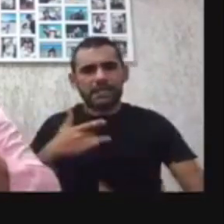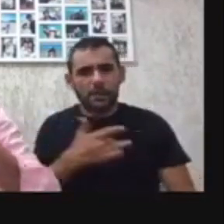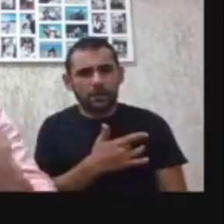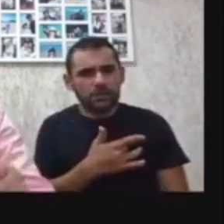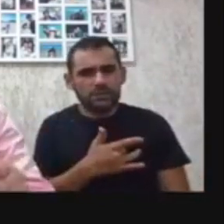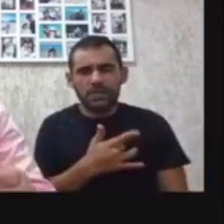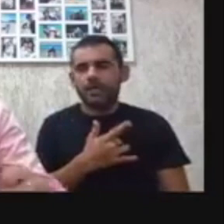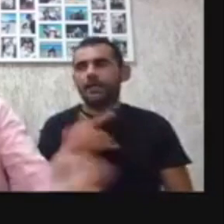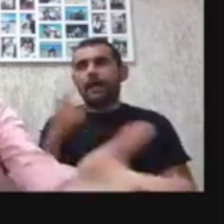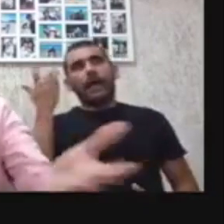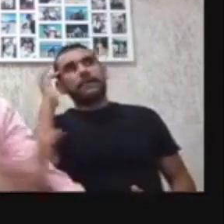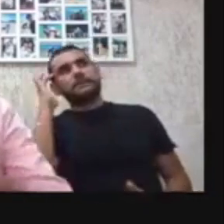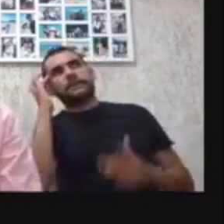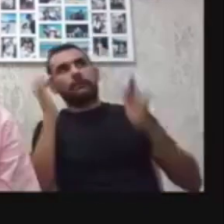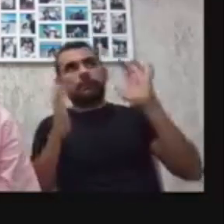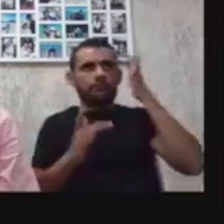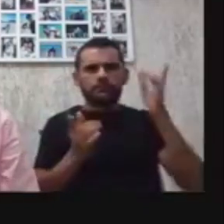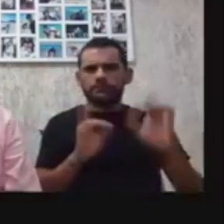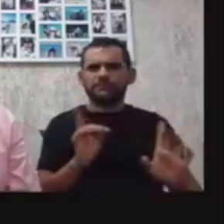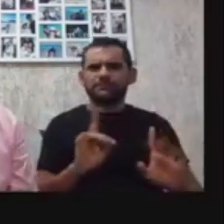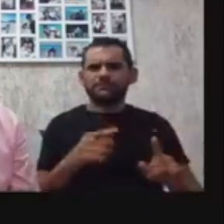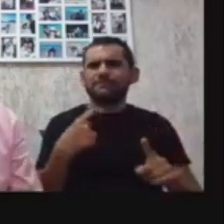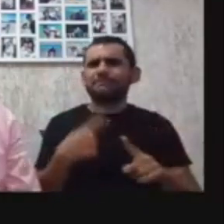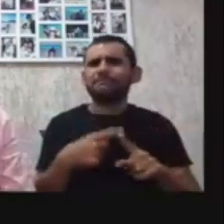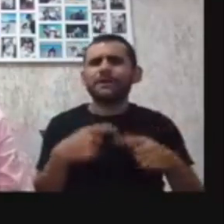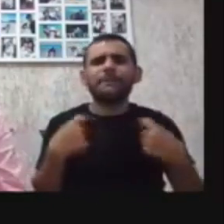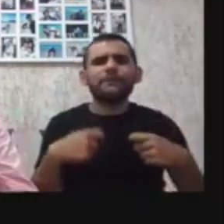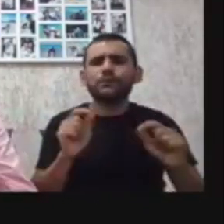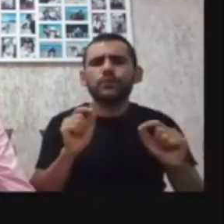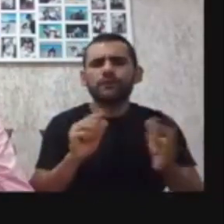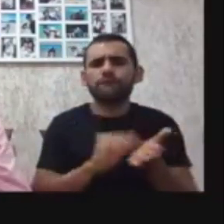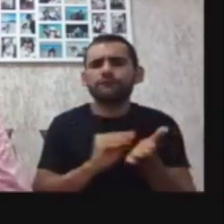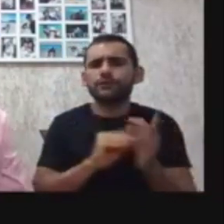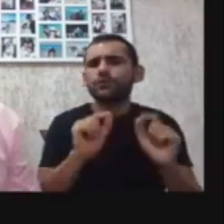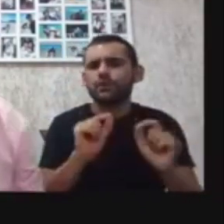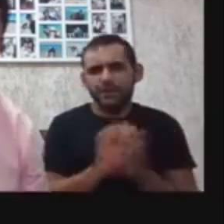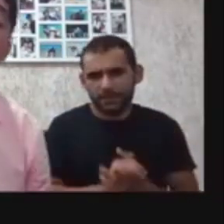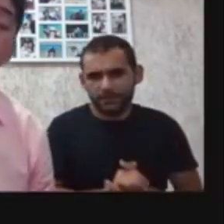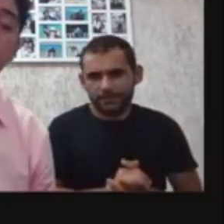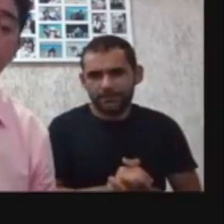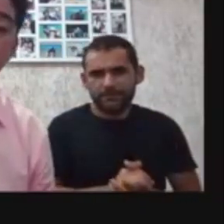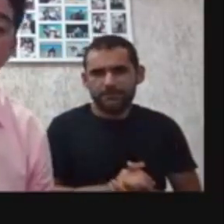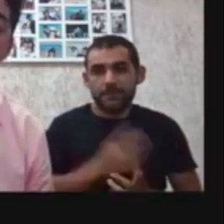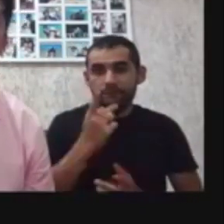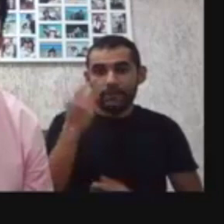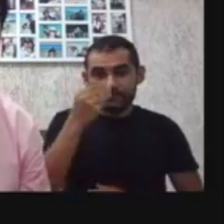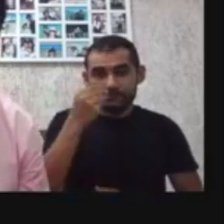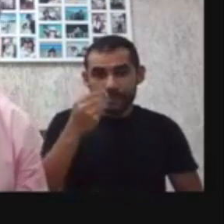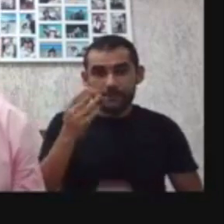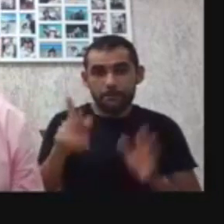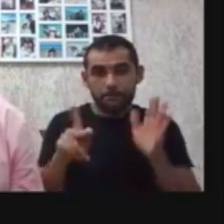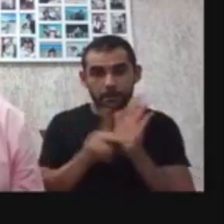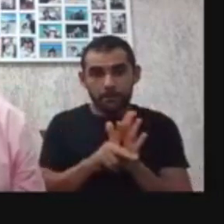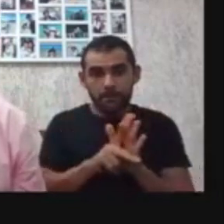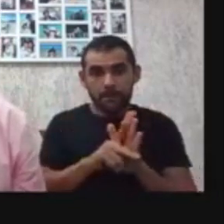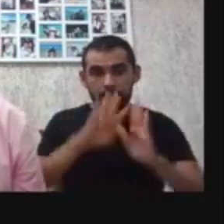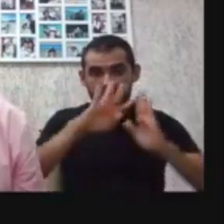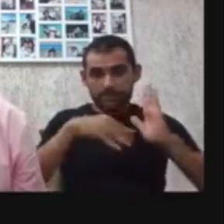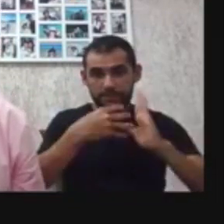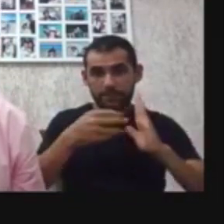que é isso, achando que é aquilo. Qual a necessidade? O que está faltando aí? Ah, eu vou te falar a experiência própria. A tabela